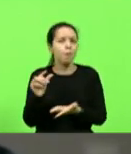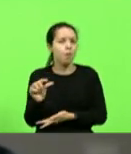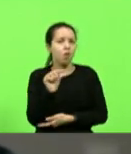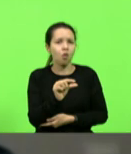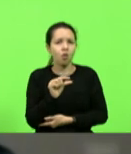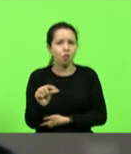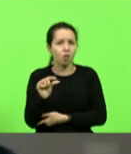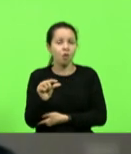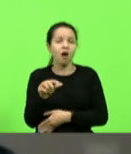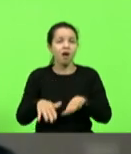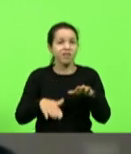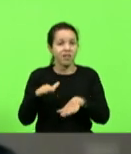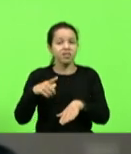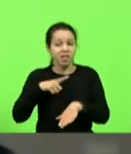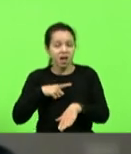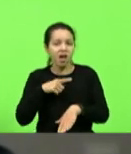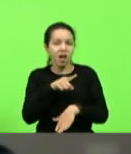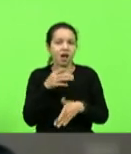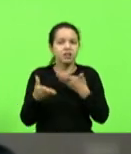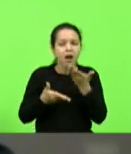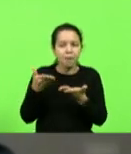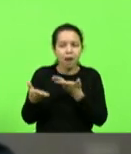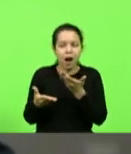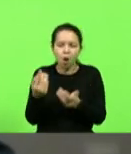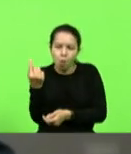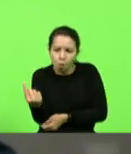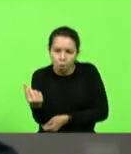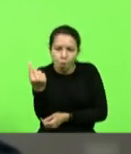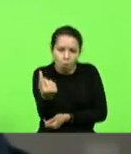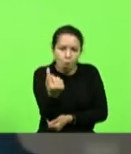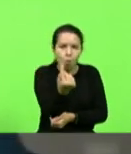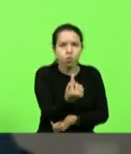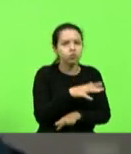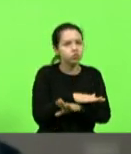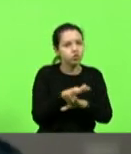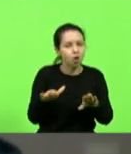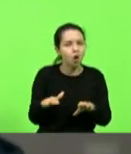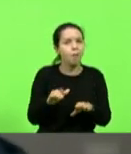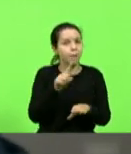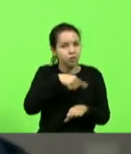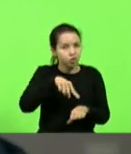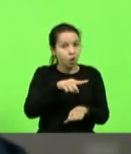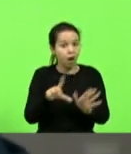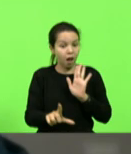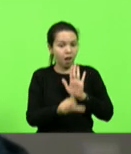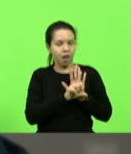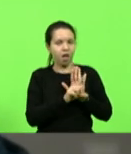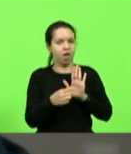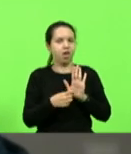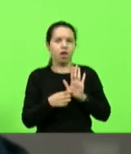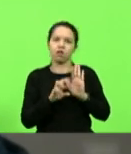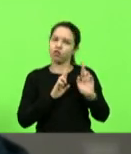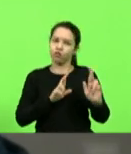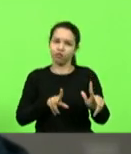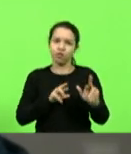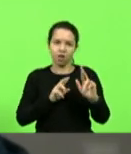um trabalho mais de caráter individual, ambulatorial. E não é isso que se espera da lei, né? Então,